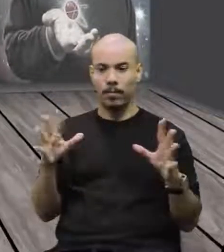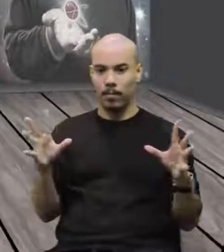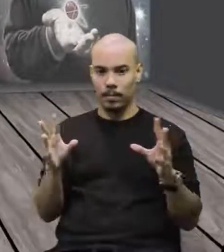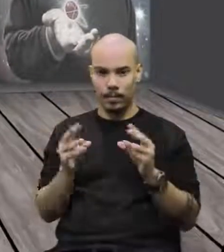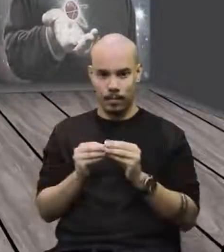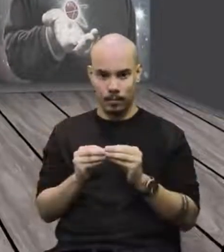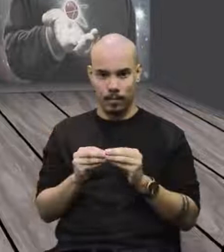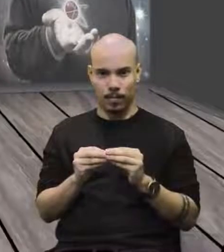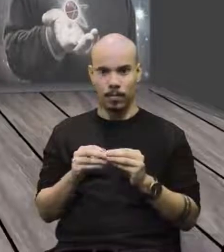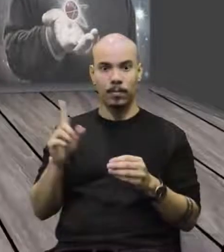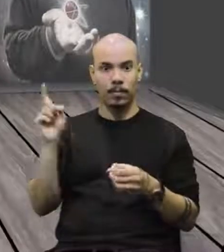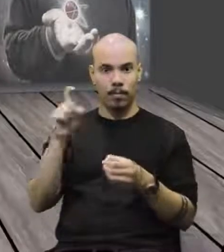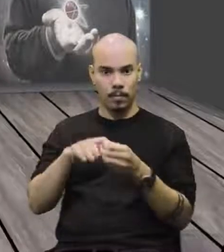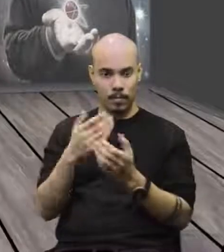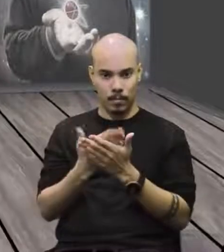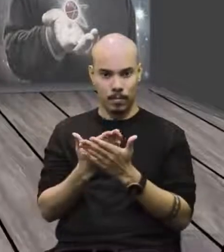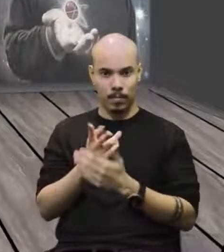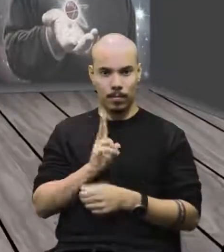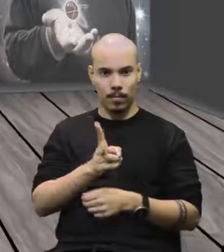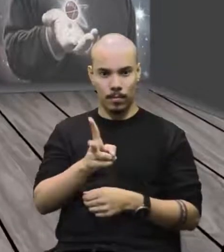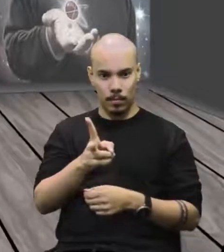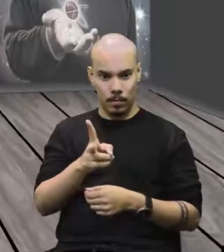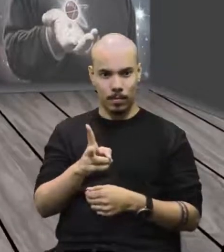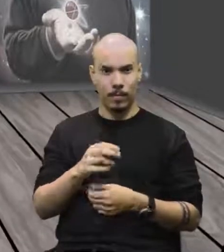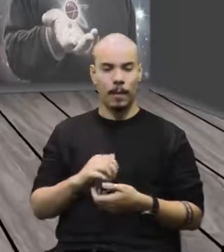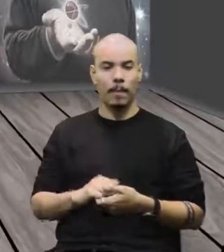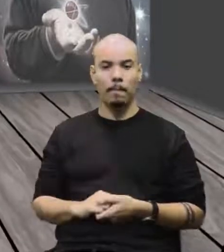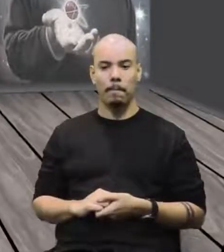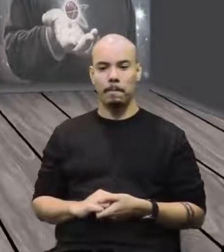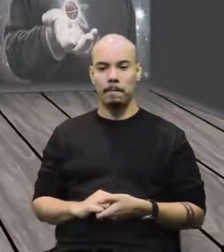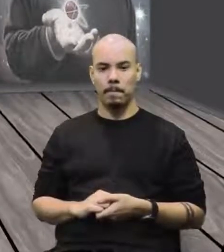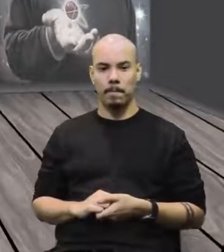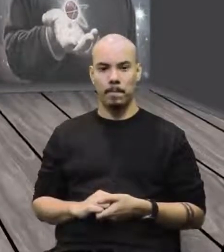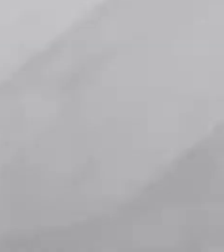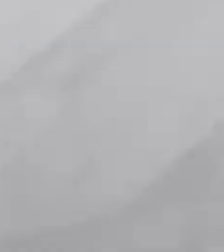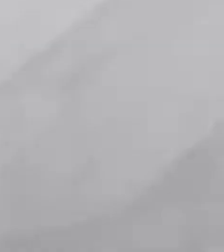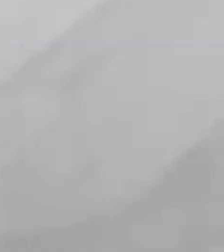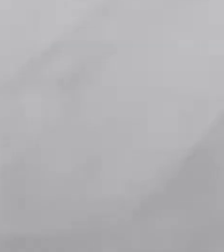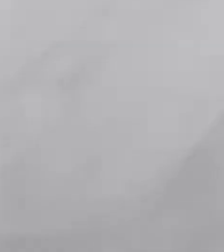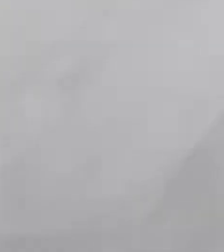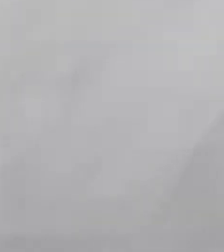é isso aí, gente. Já já a aula continua. Isso aí, a aula continua.